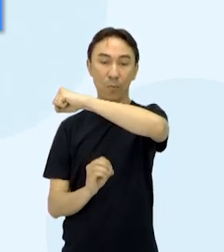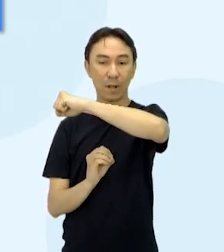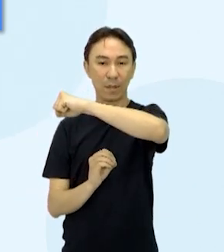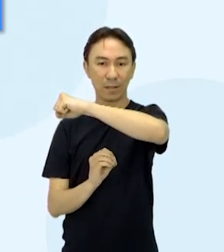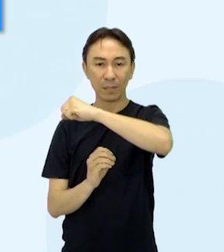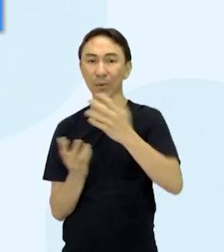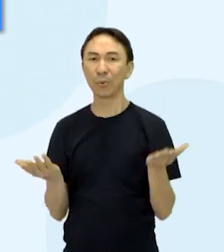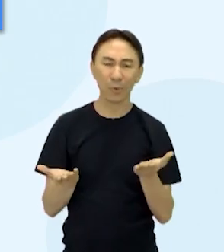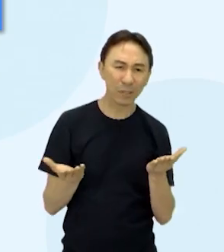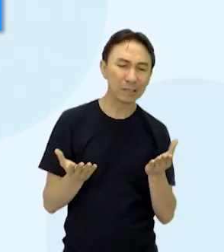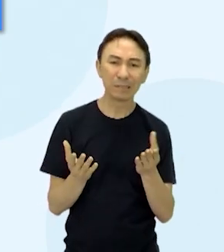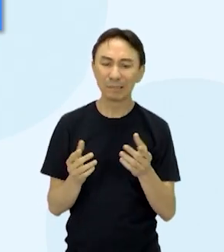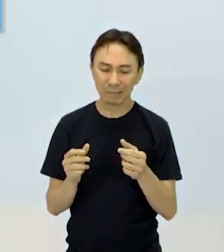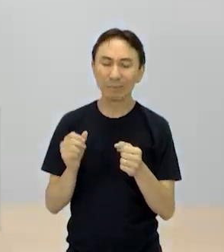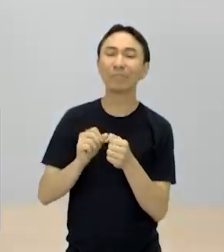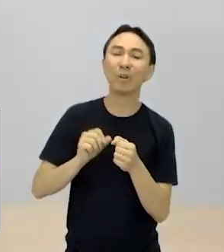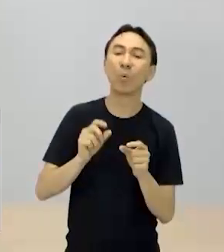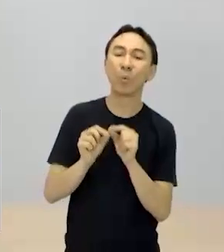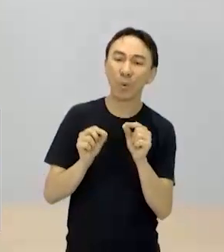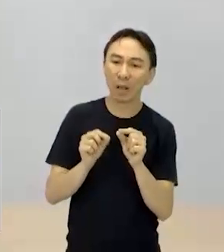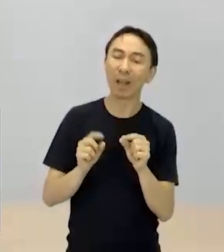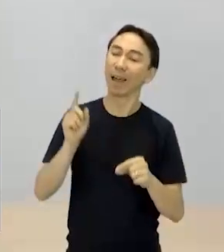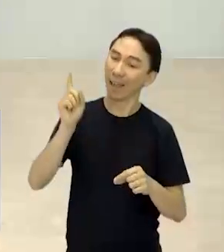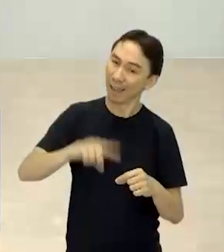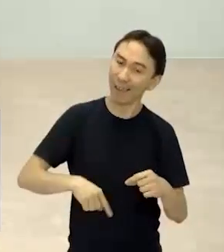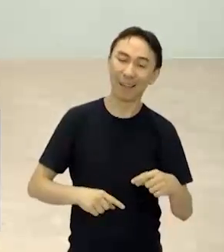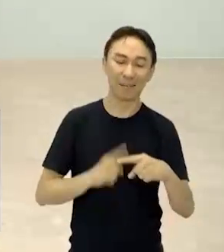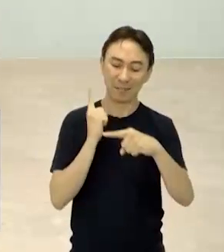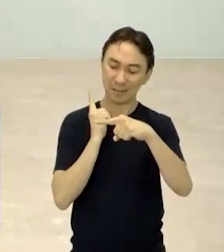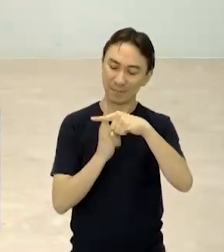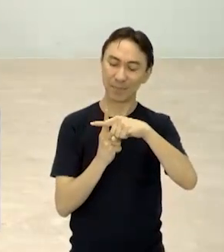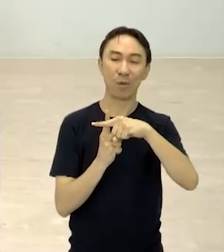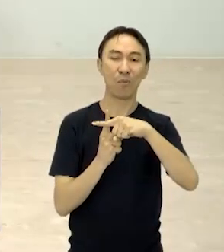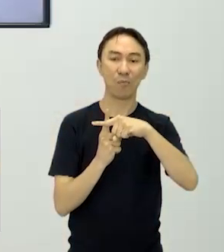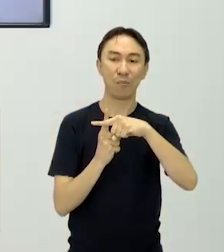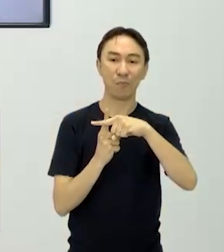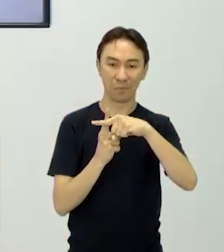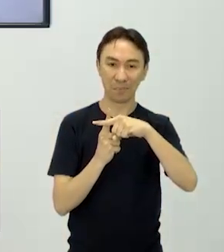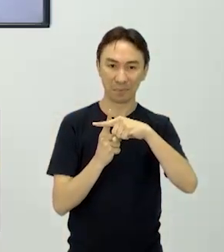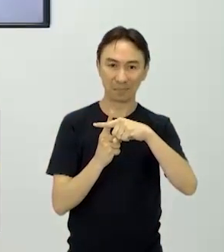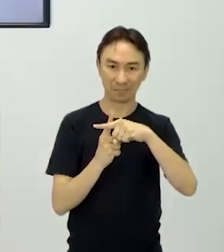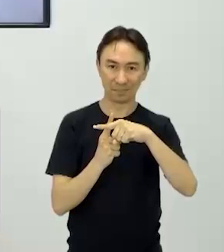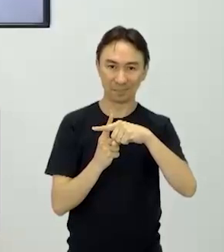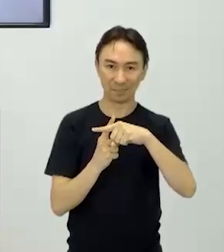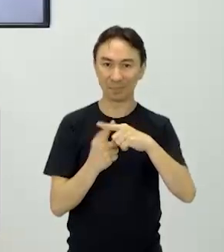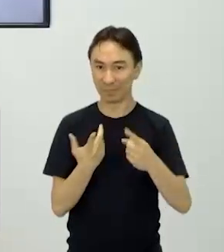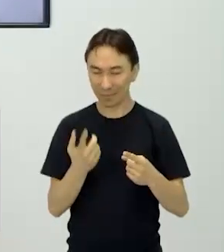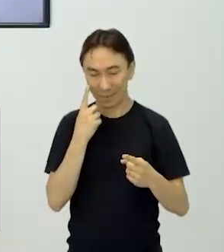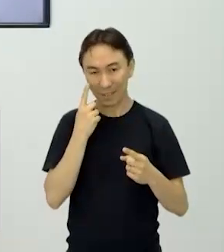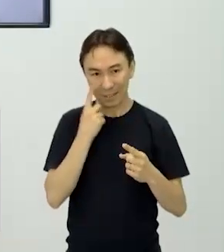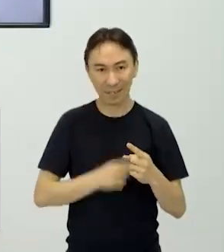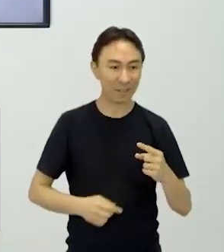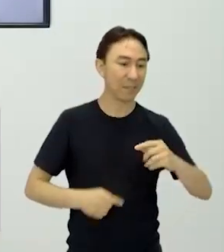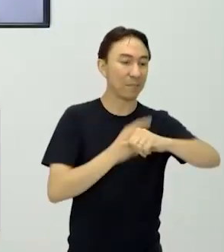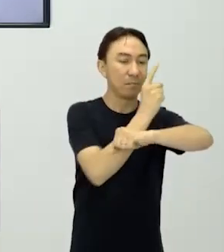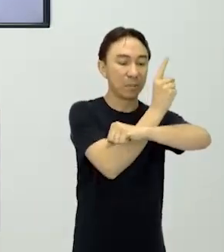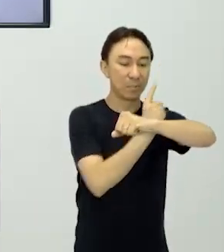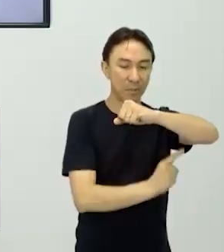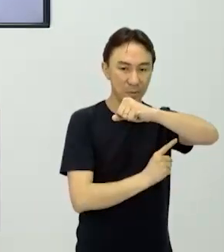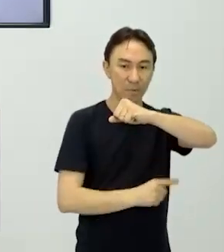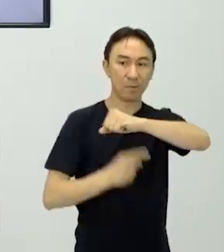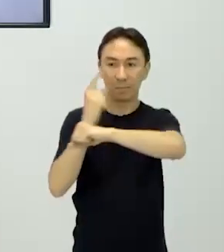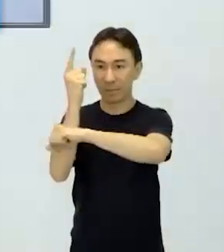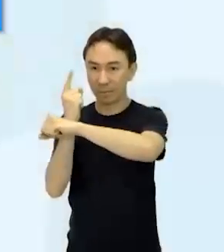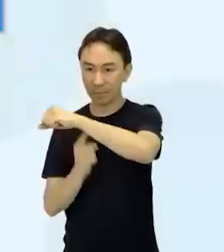vamos fazer, Vivi? Adição? Adição, né? Muito então nós bom. vamos adicionar essas duas frações, né? Então vou